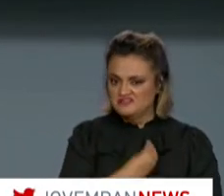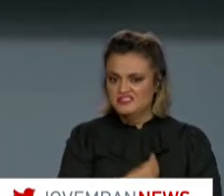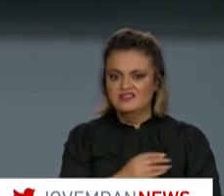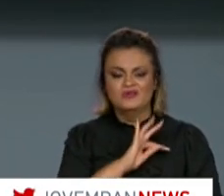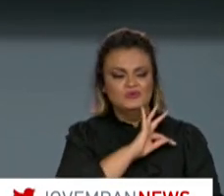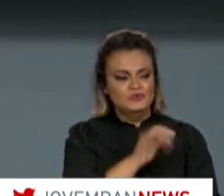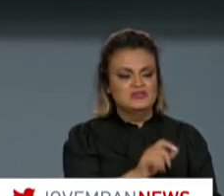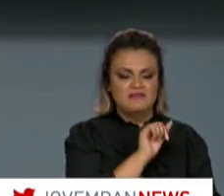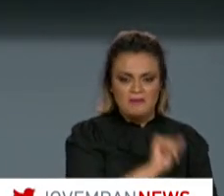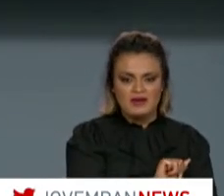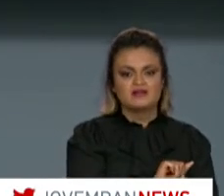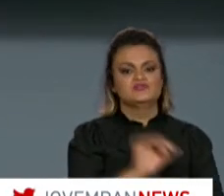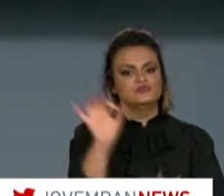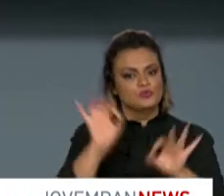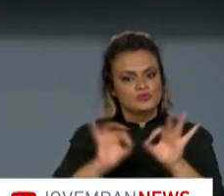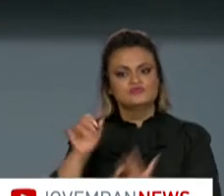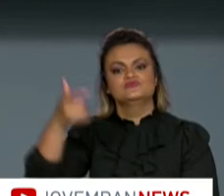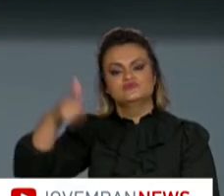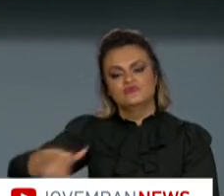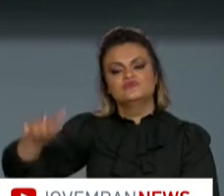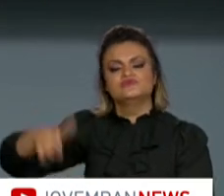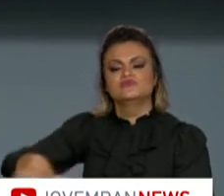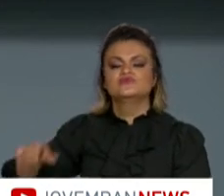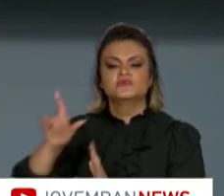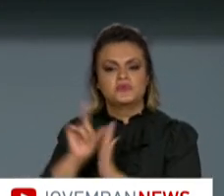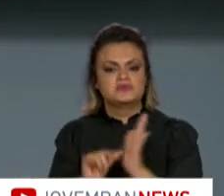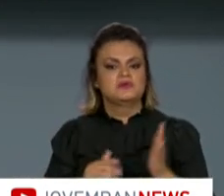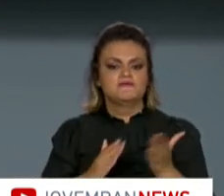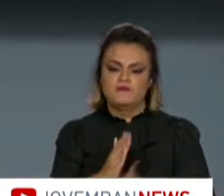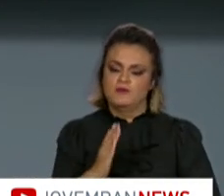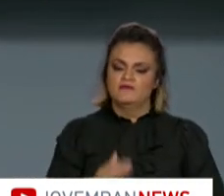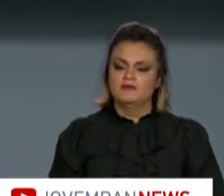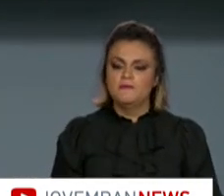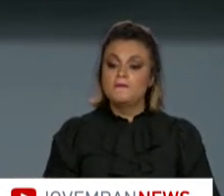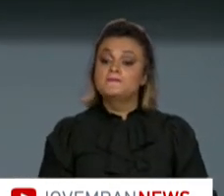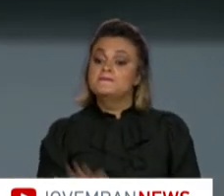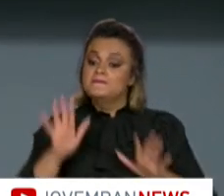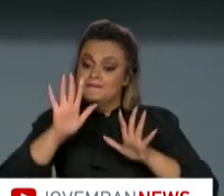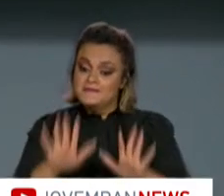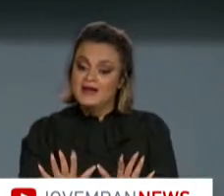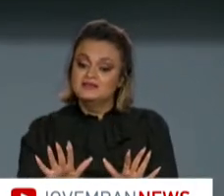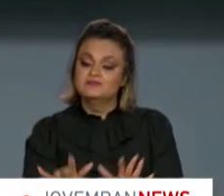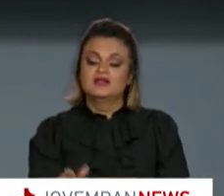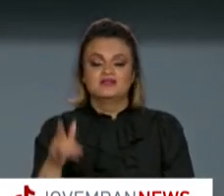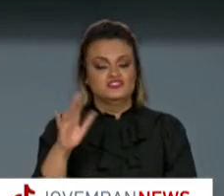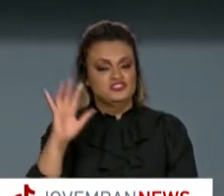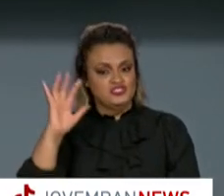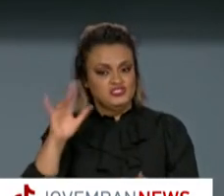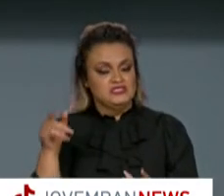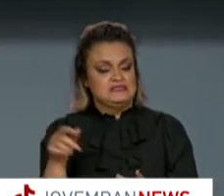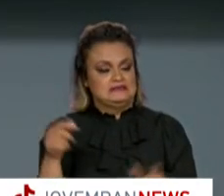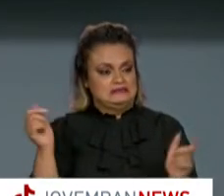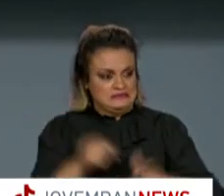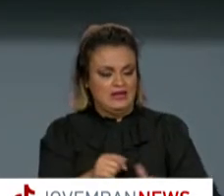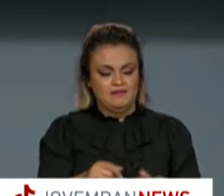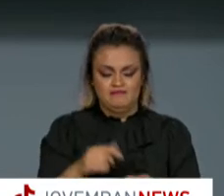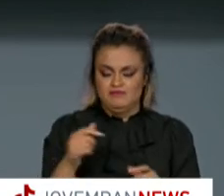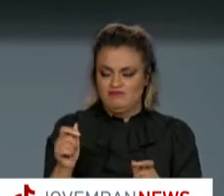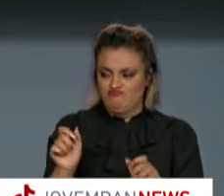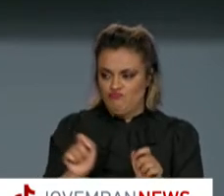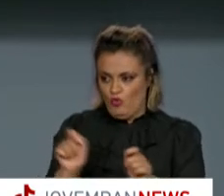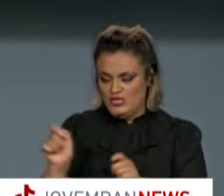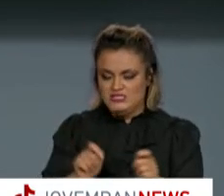conseguindo administrar com o orçamento aprovado. Mas a condição para que isso seja sustentável é que a